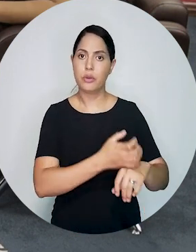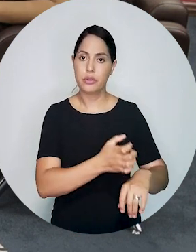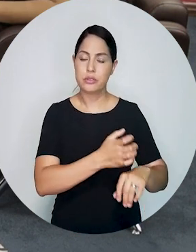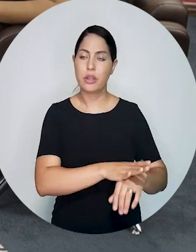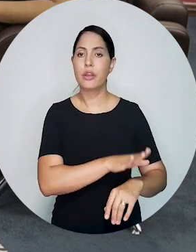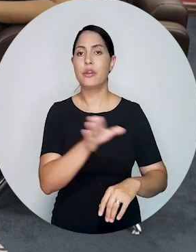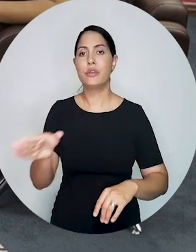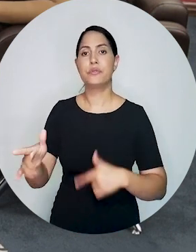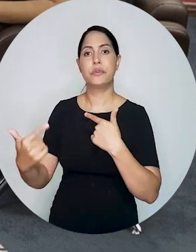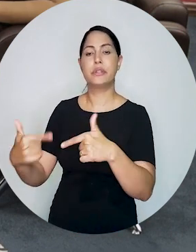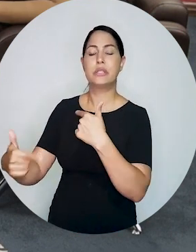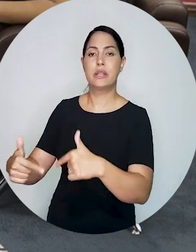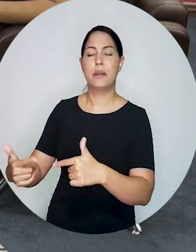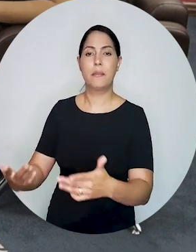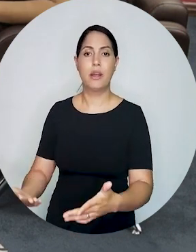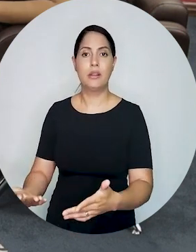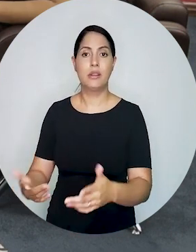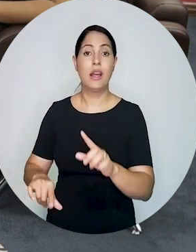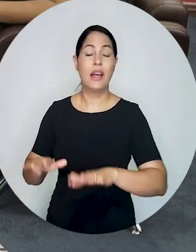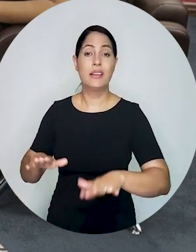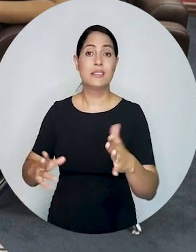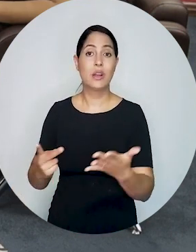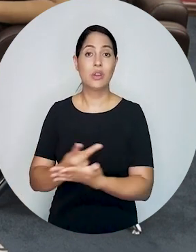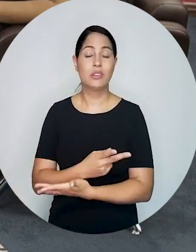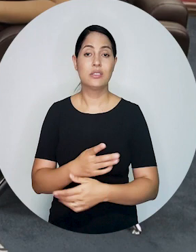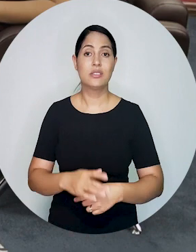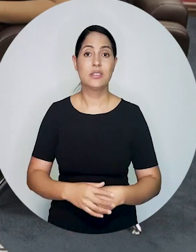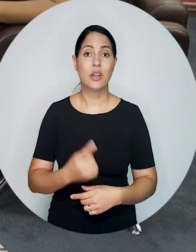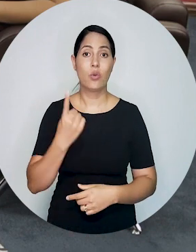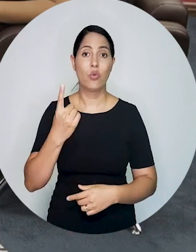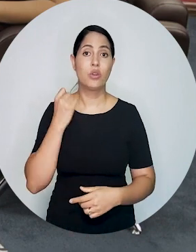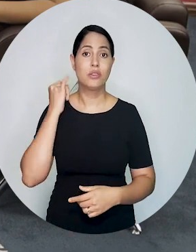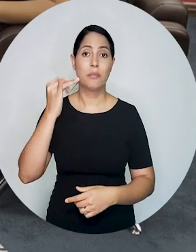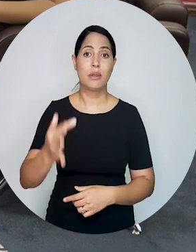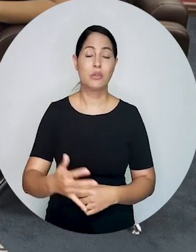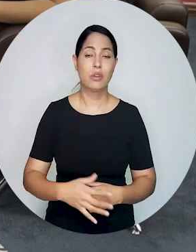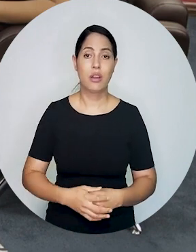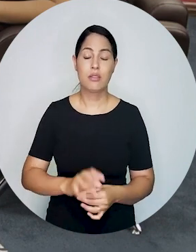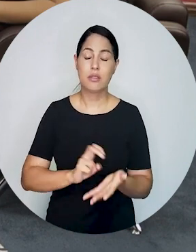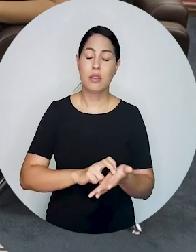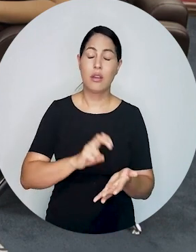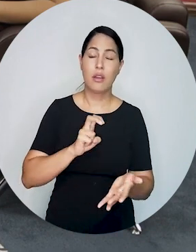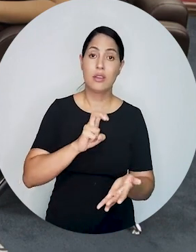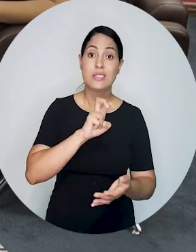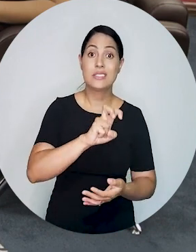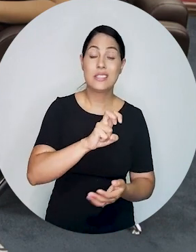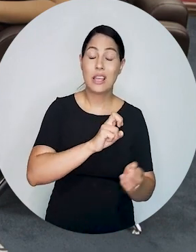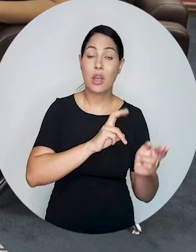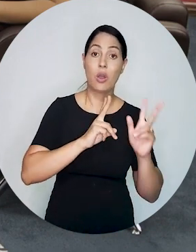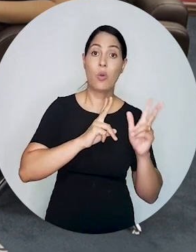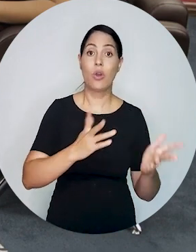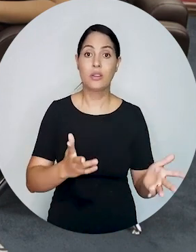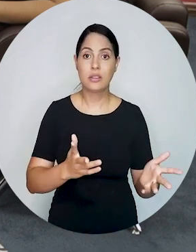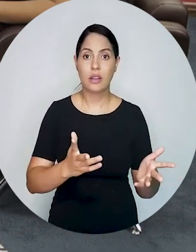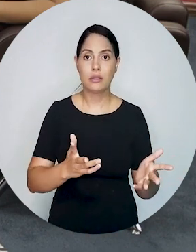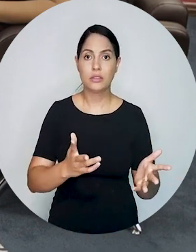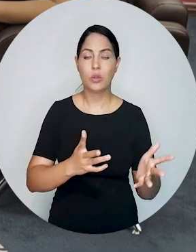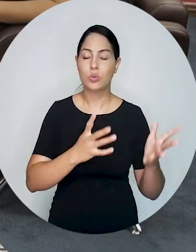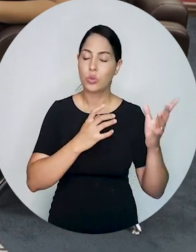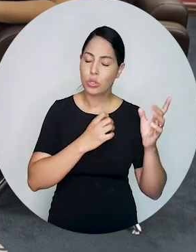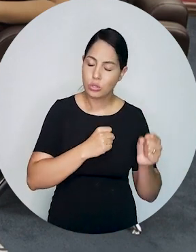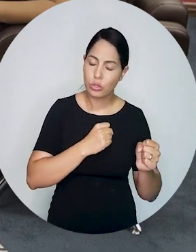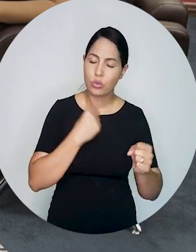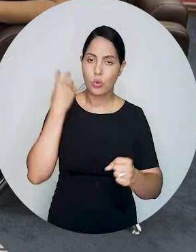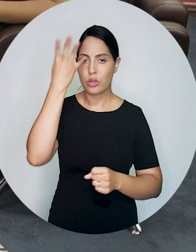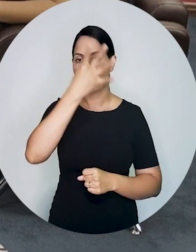trabalho, ganhando o pouco que eu podia ganhar. Chegando em casa indo dormir 1h da manhã e acordando 5. Entendeu? Dormia